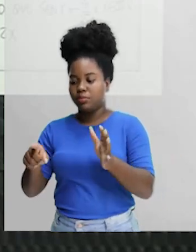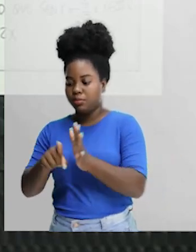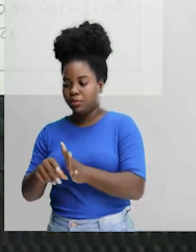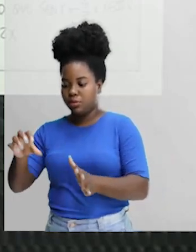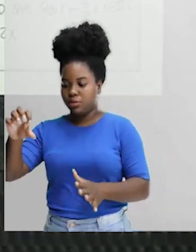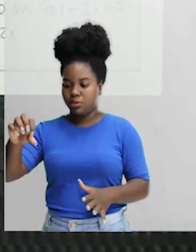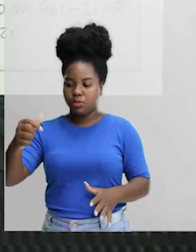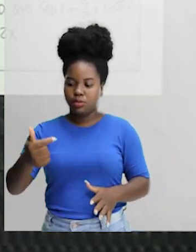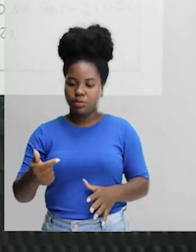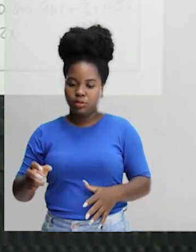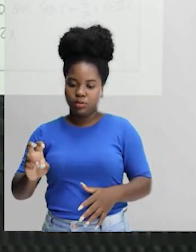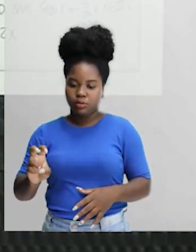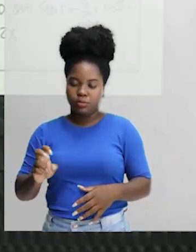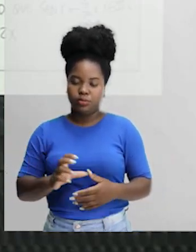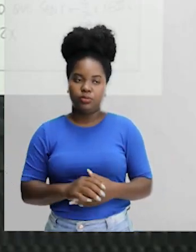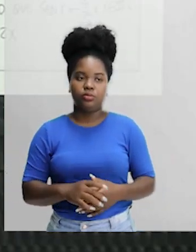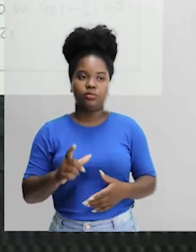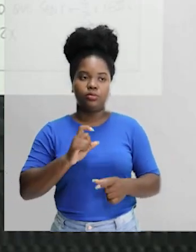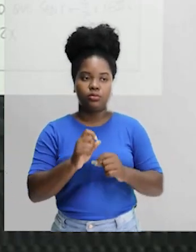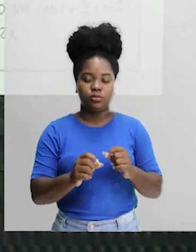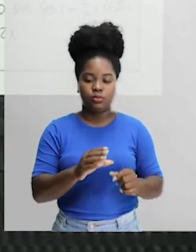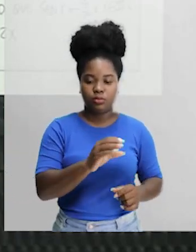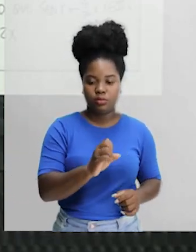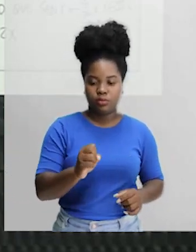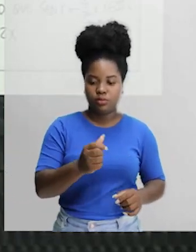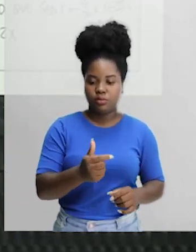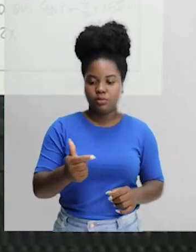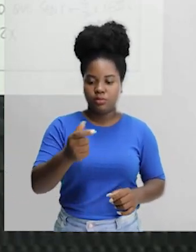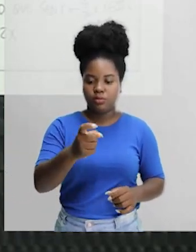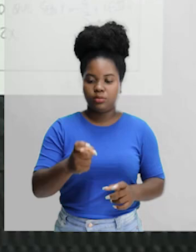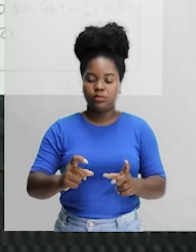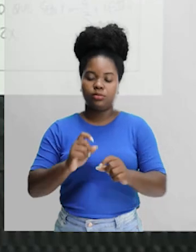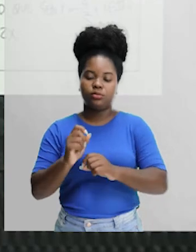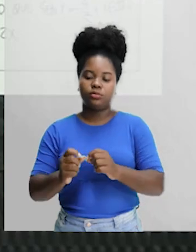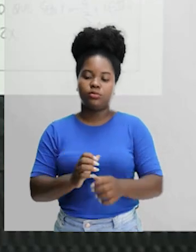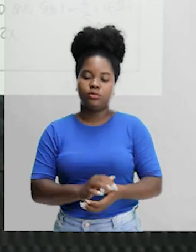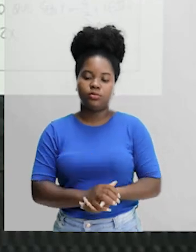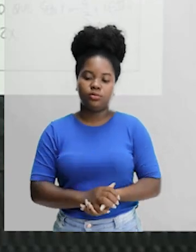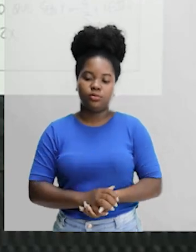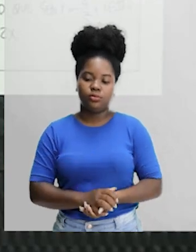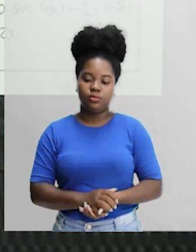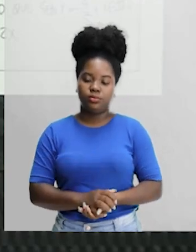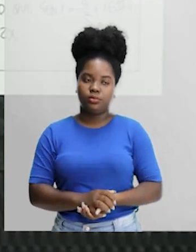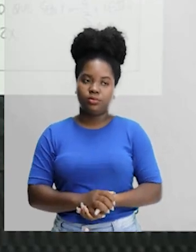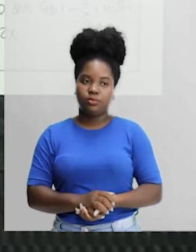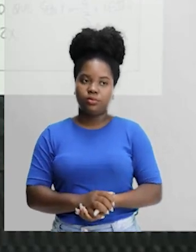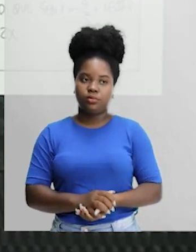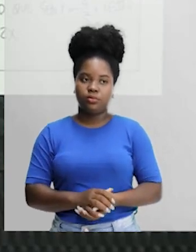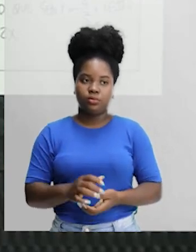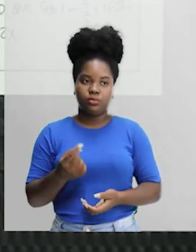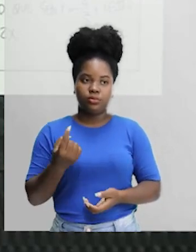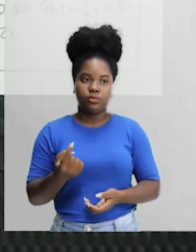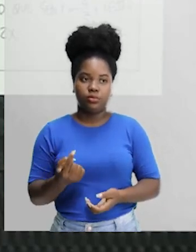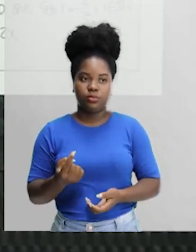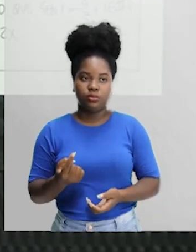9/25. Tá? Então, você vai ter que o cosseno ao quadrado de x vai ser igual a